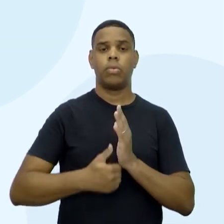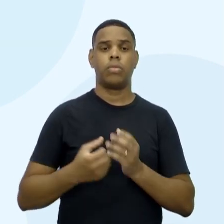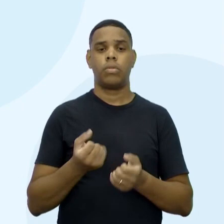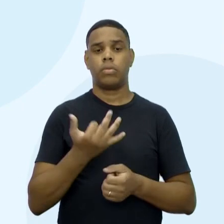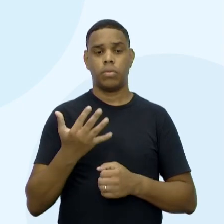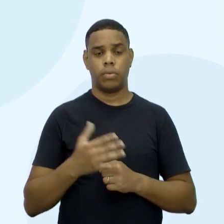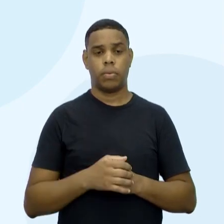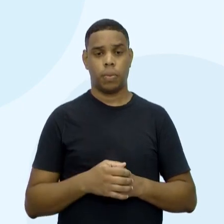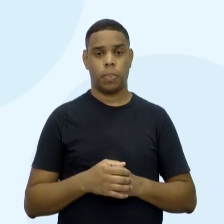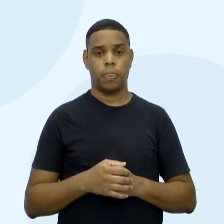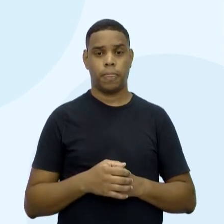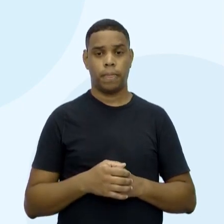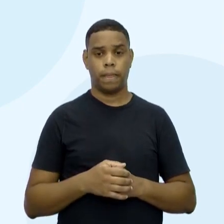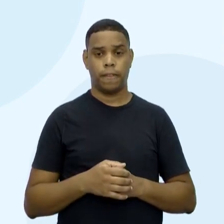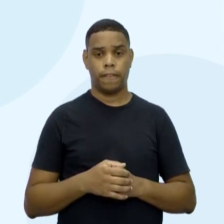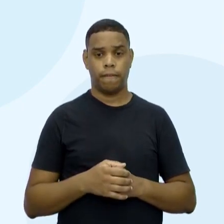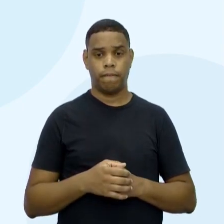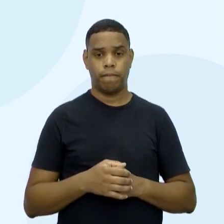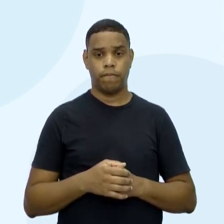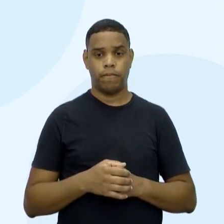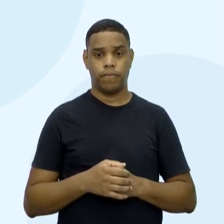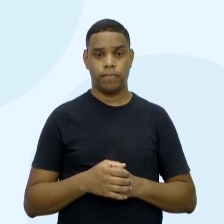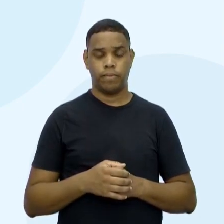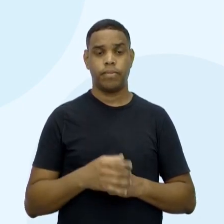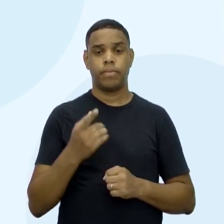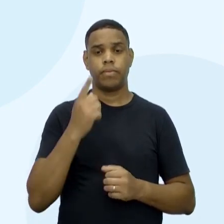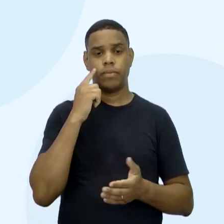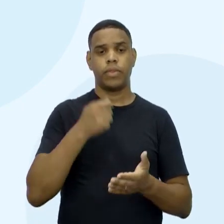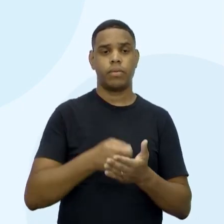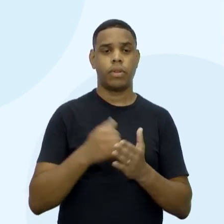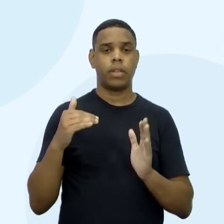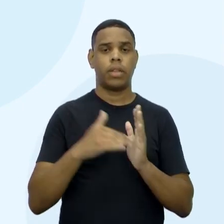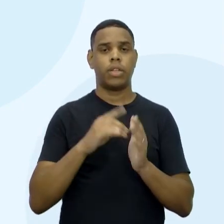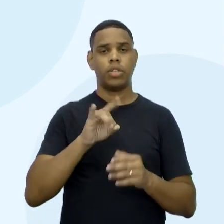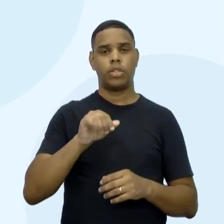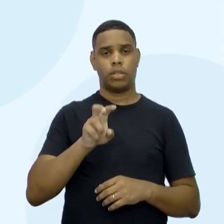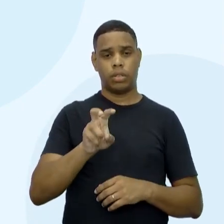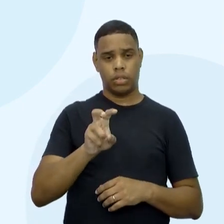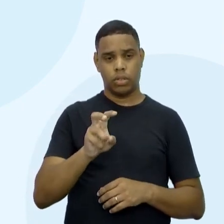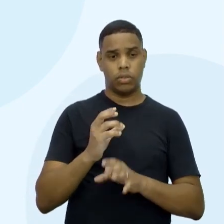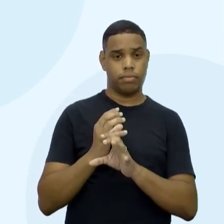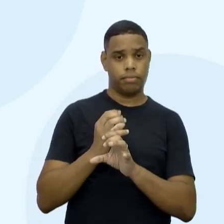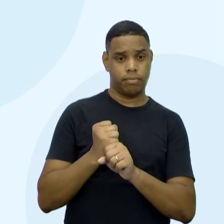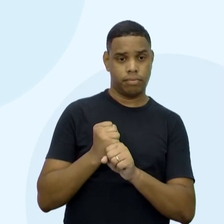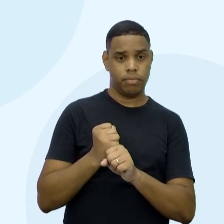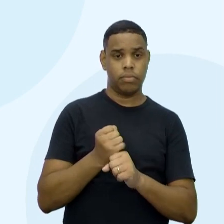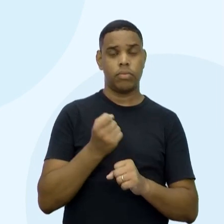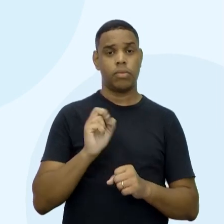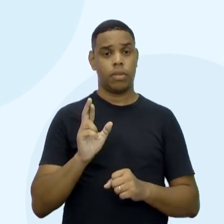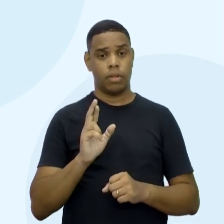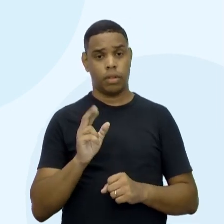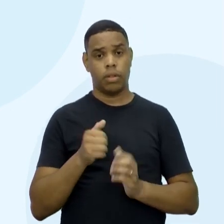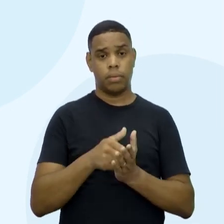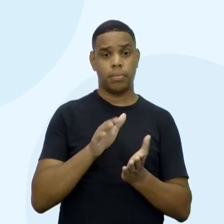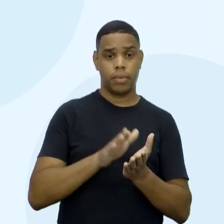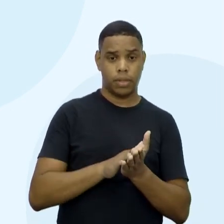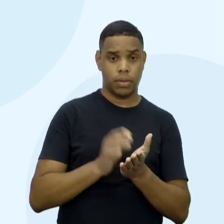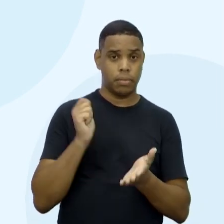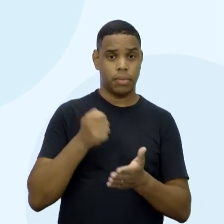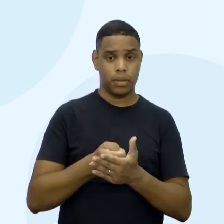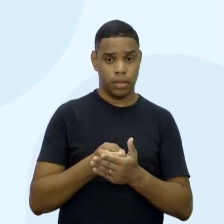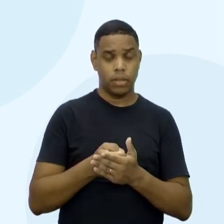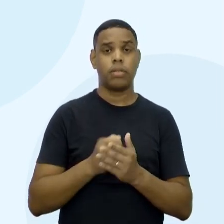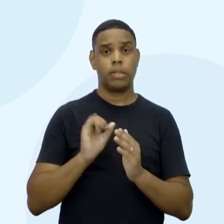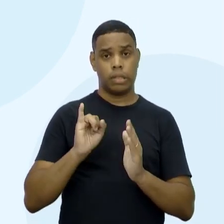Então, lembrando, qual é o valor do pagamento realizado até 5/11, calcule o valor em reais da multa para pagamento